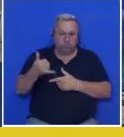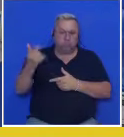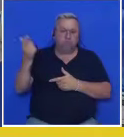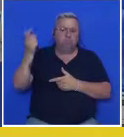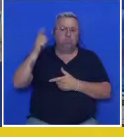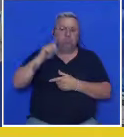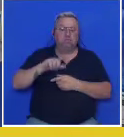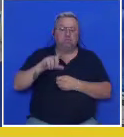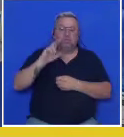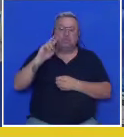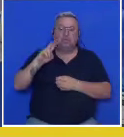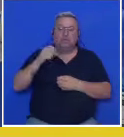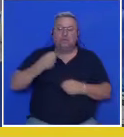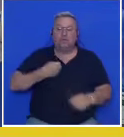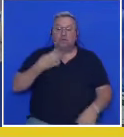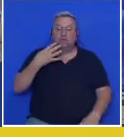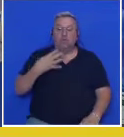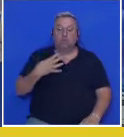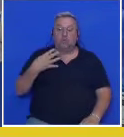ganhar. Sorteio do concurso